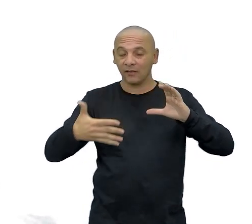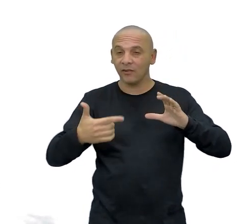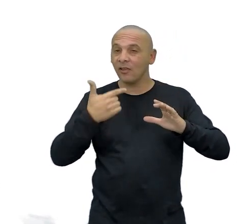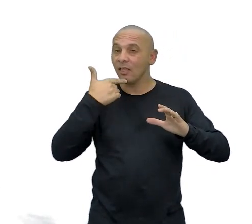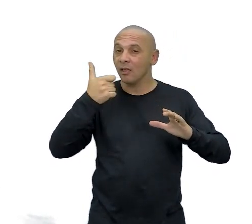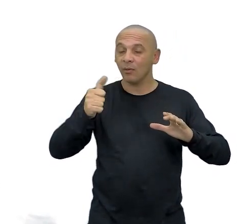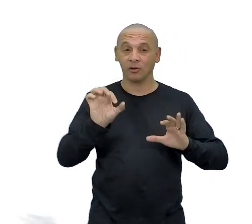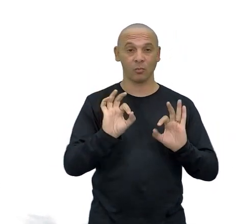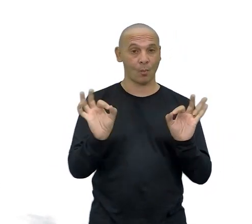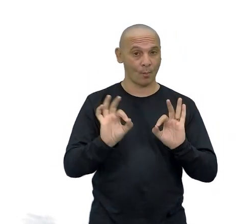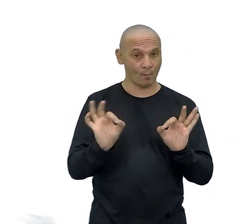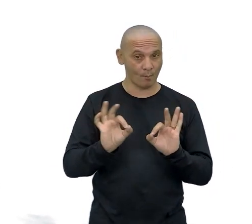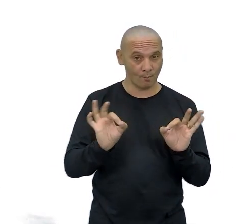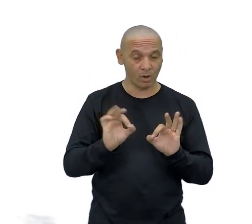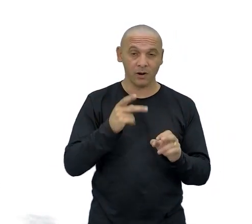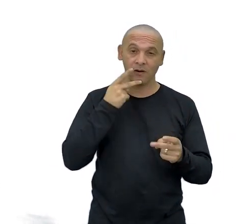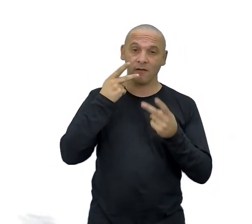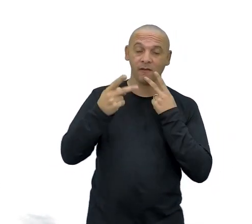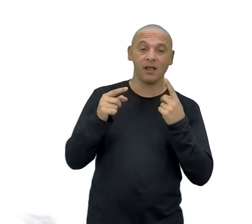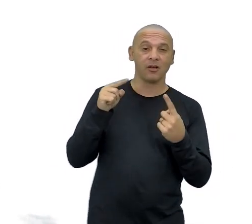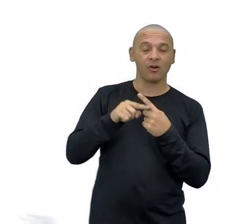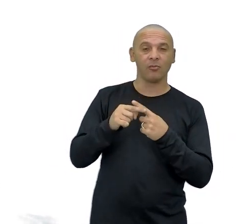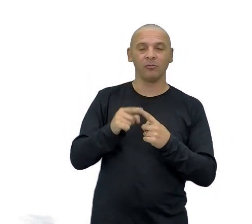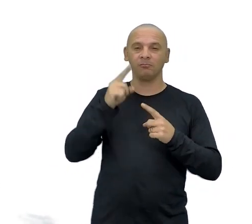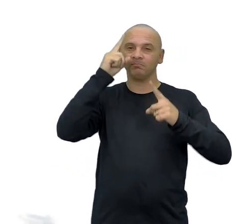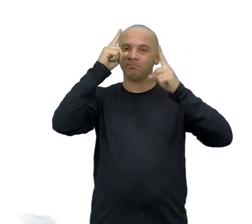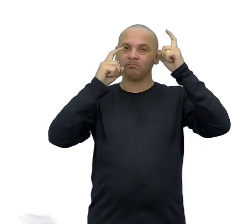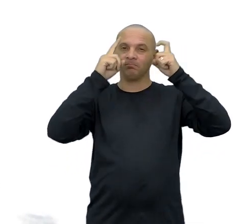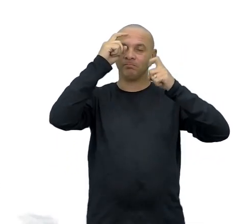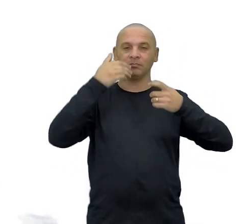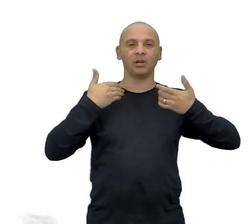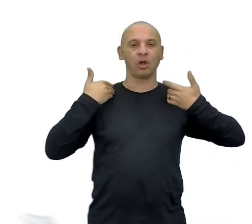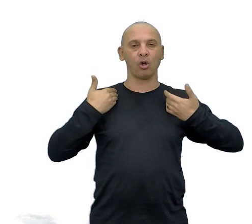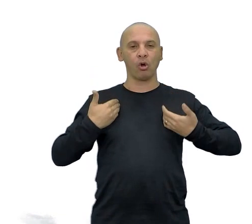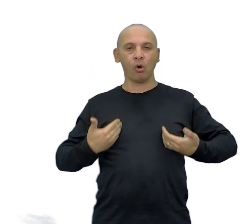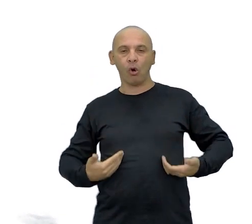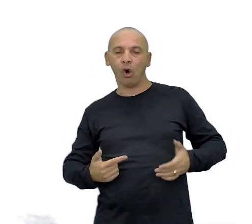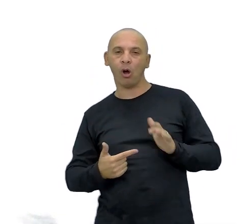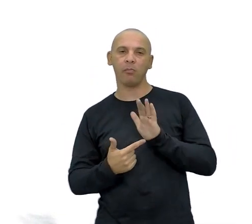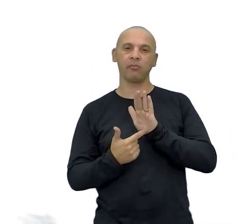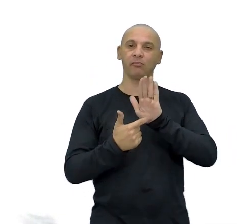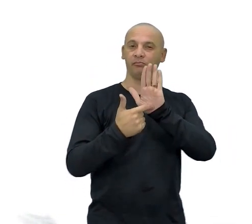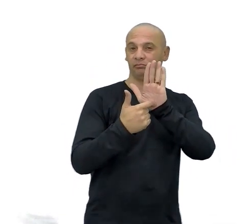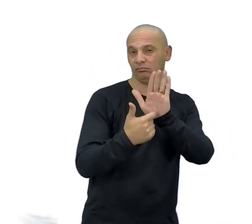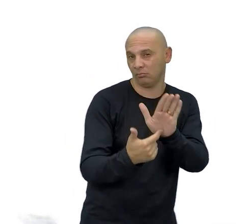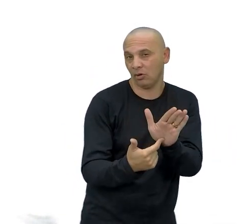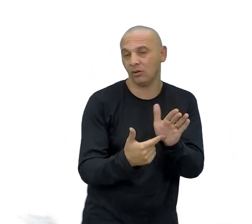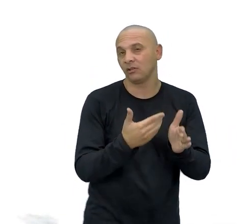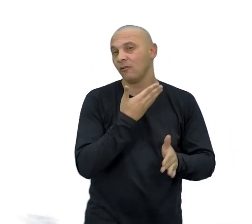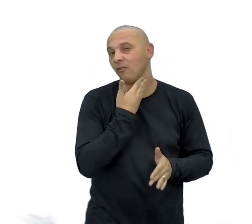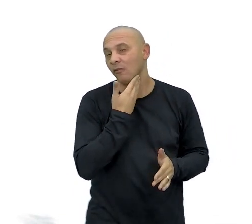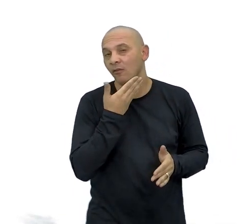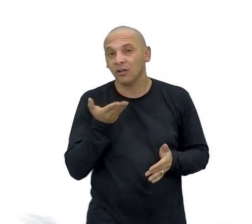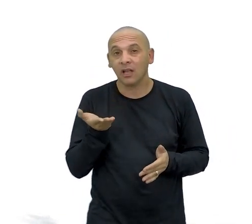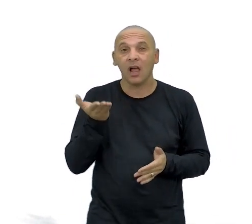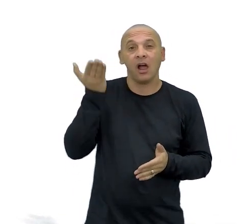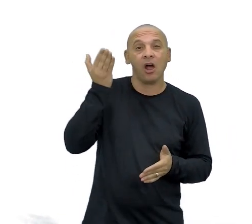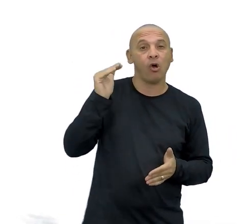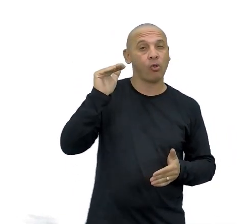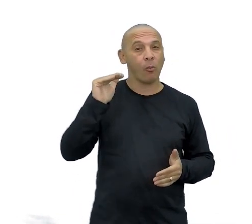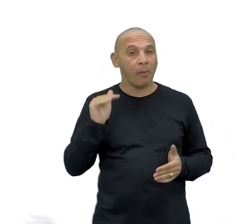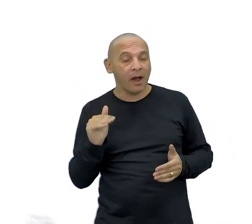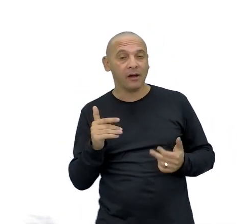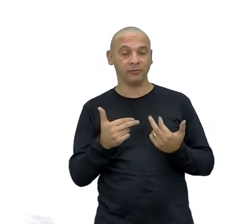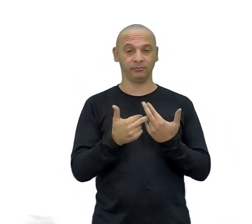linguísticos presentes na fala, como gestos, expressões corporais, expressões faciais, tom de voz,